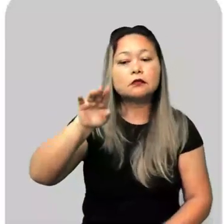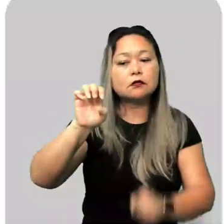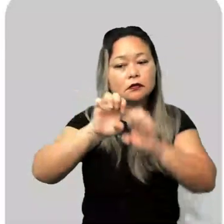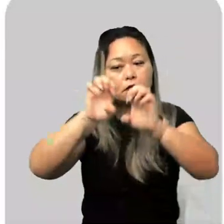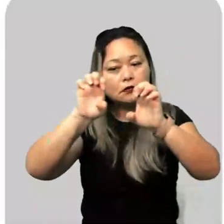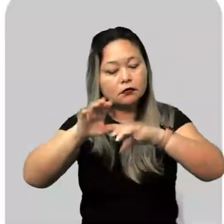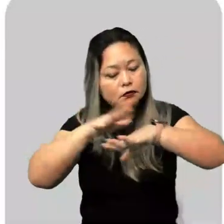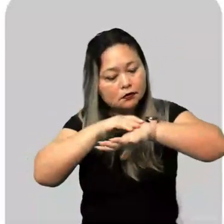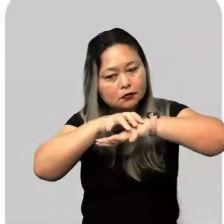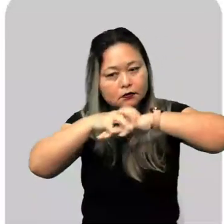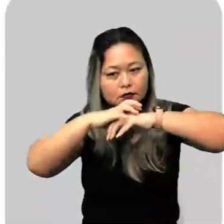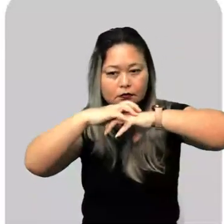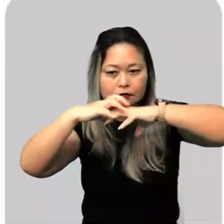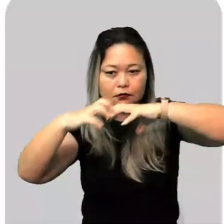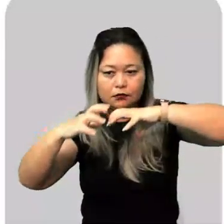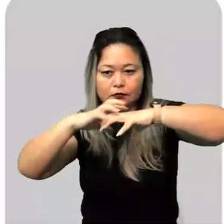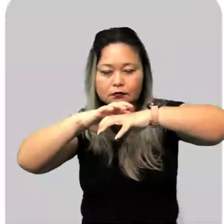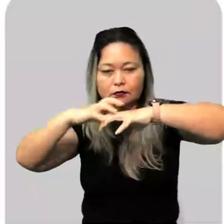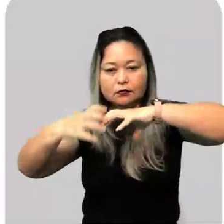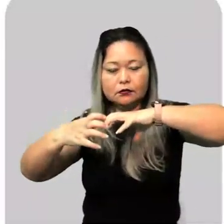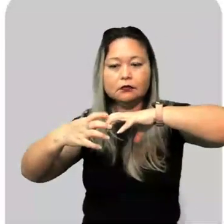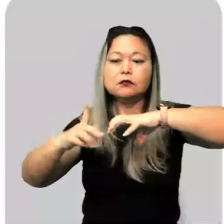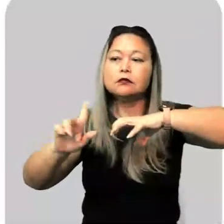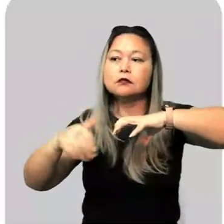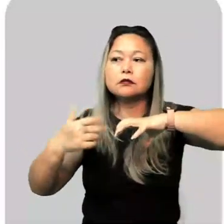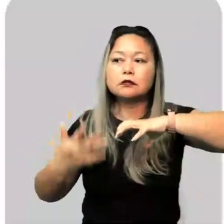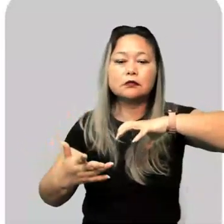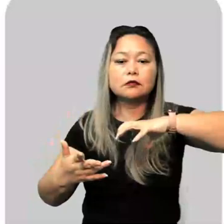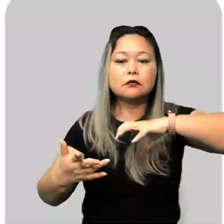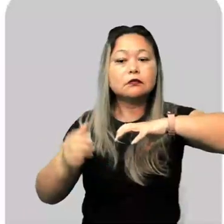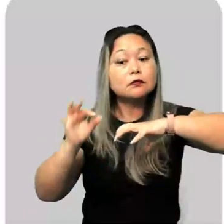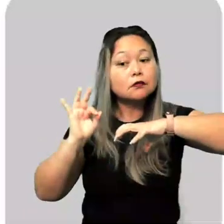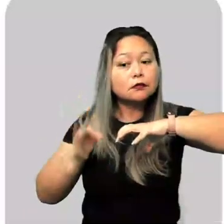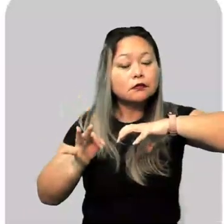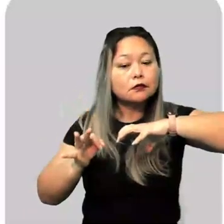ela também tem a função estrutural, tá?